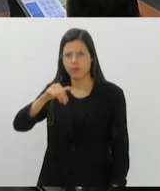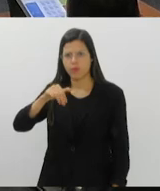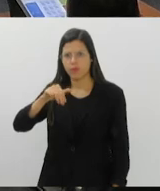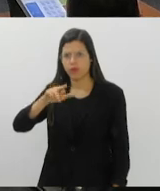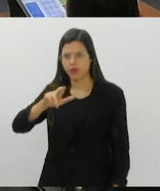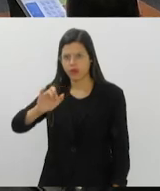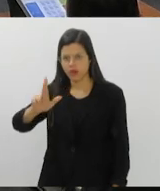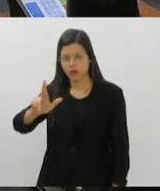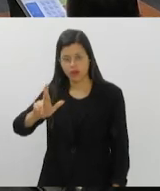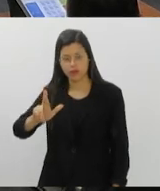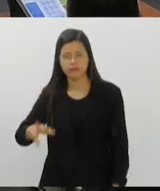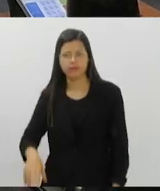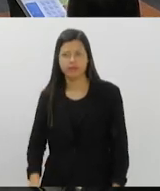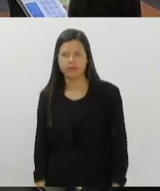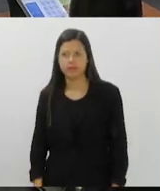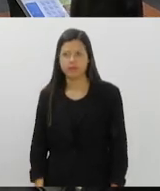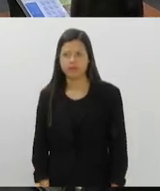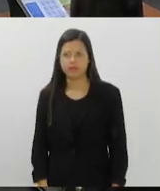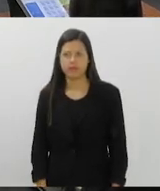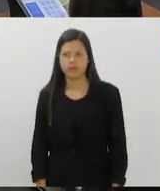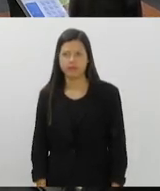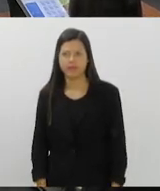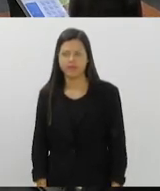apresentar o parecer, por gentileza.